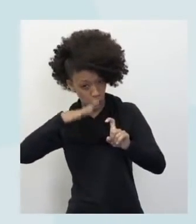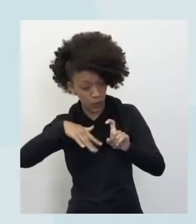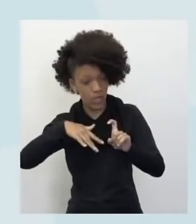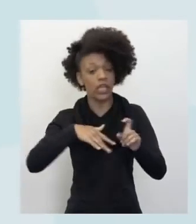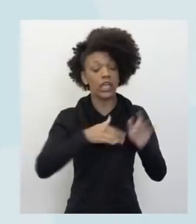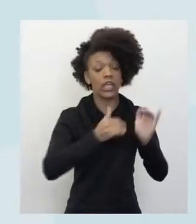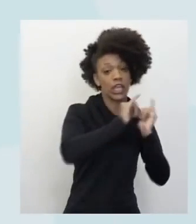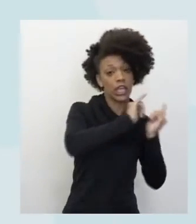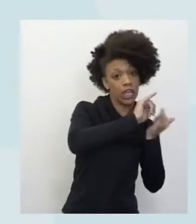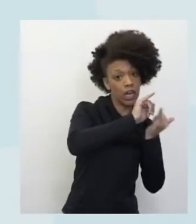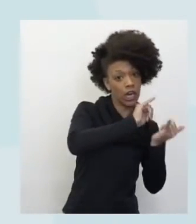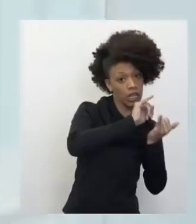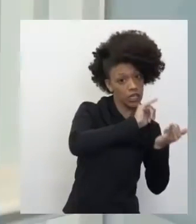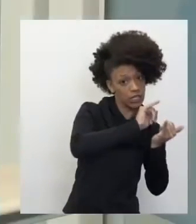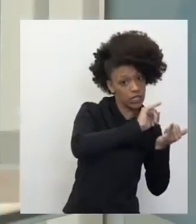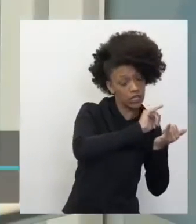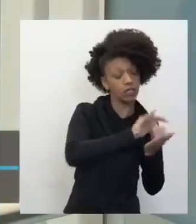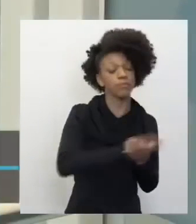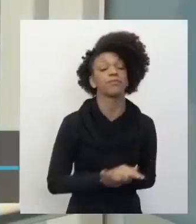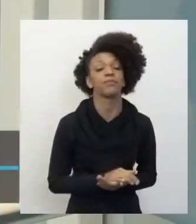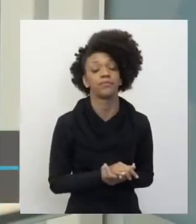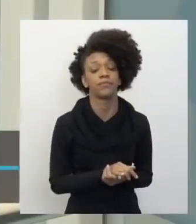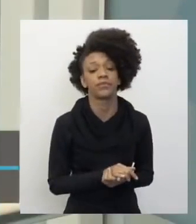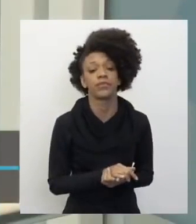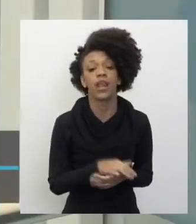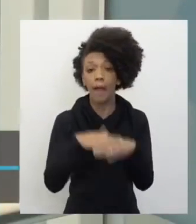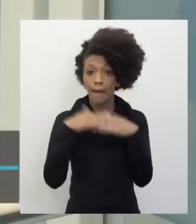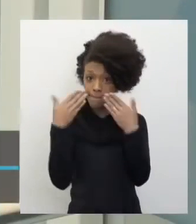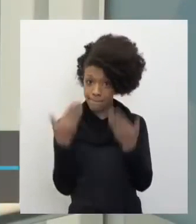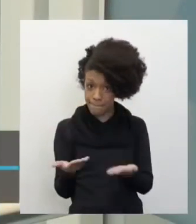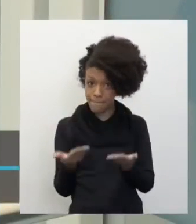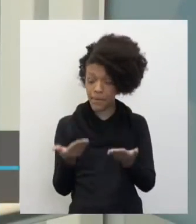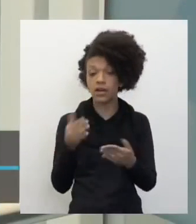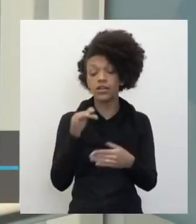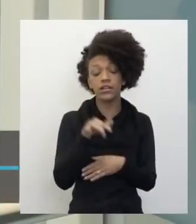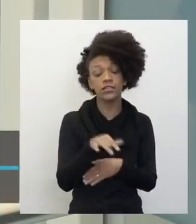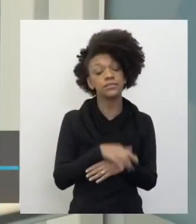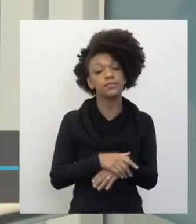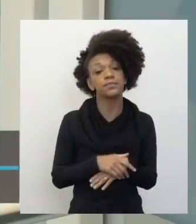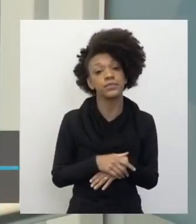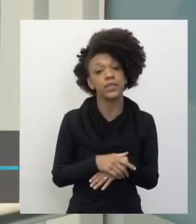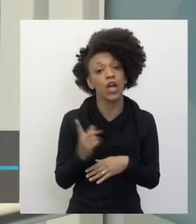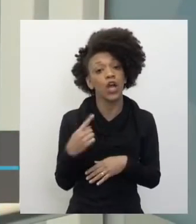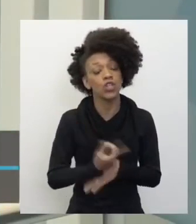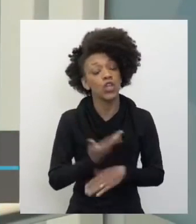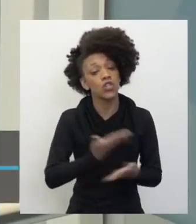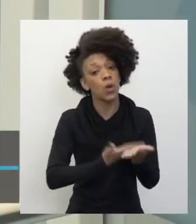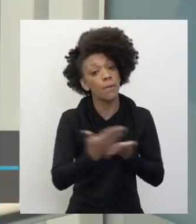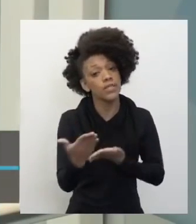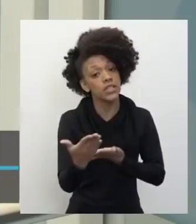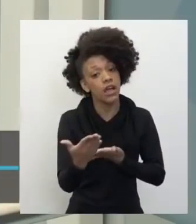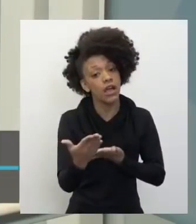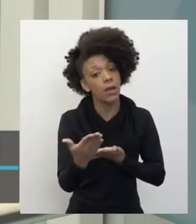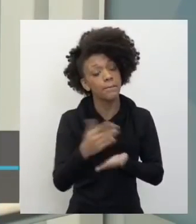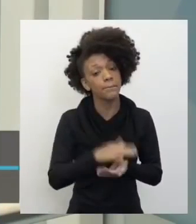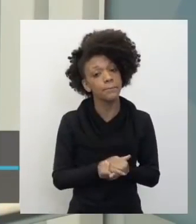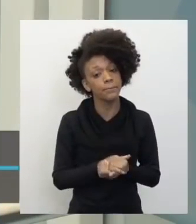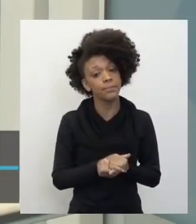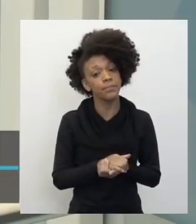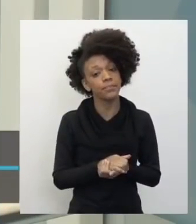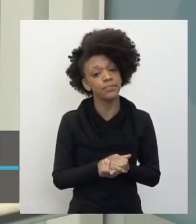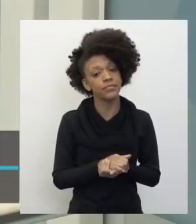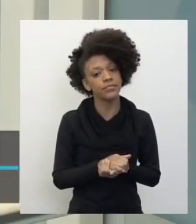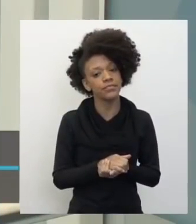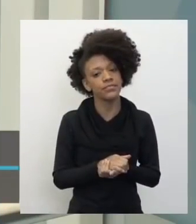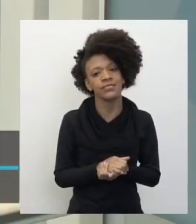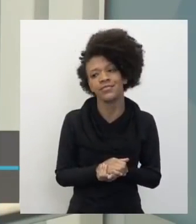da intertextualidade. Para isso, nós vamos começar numa,